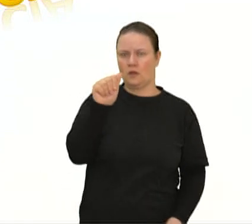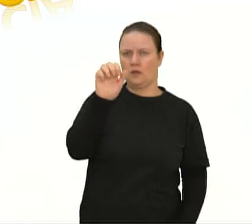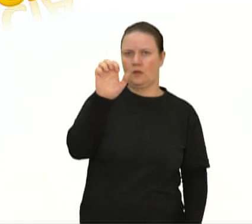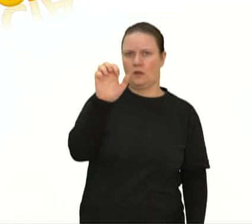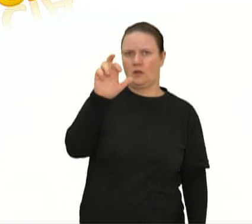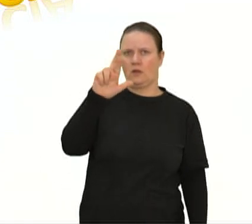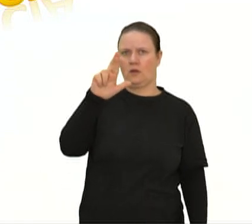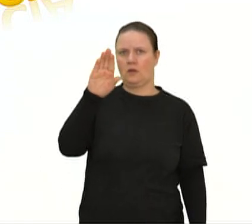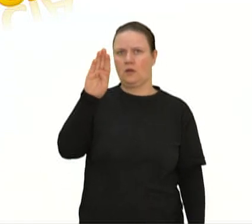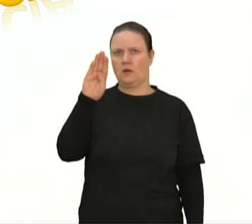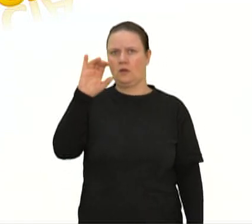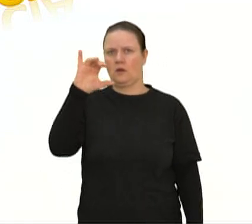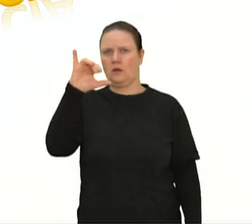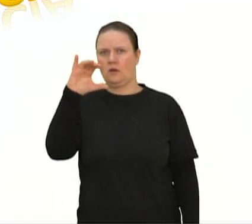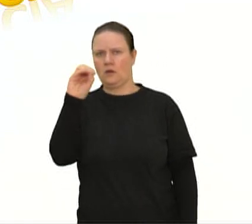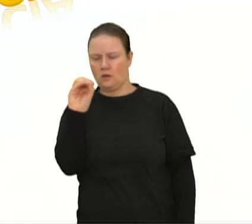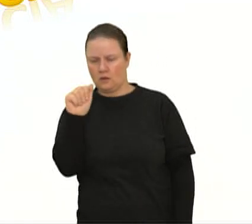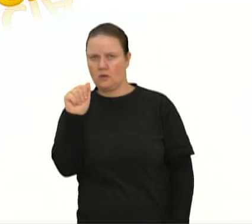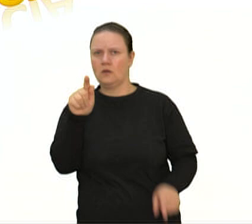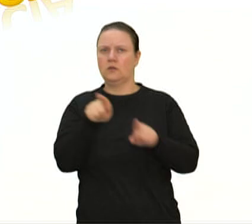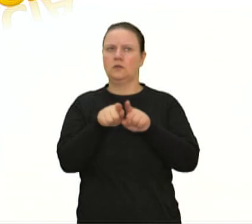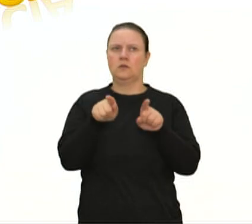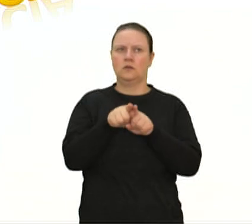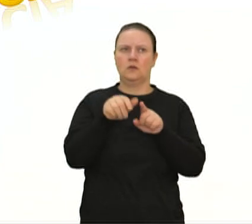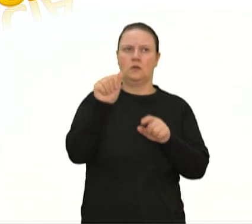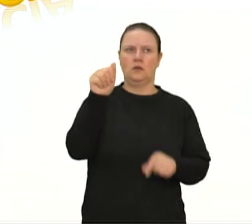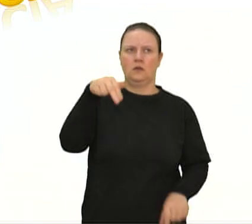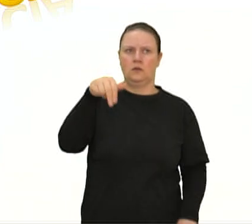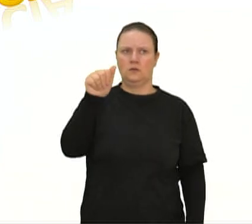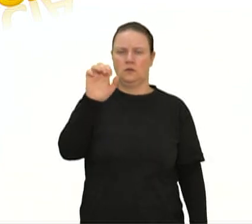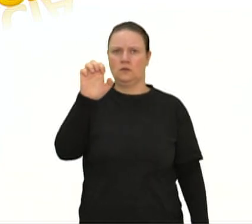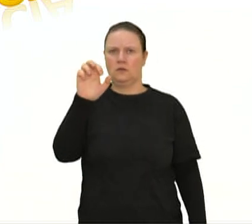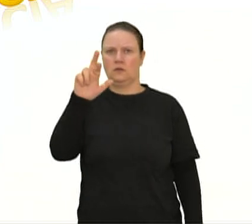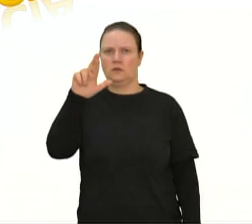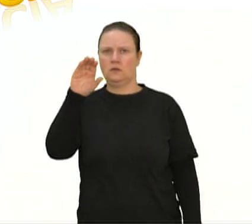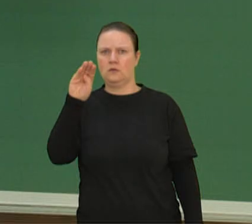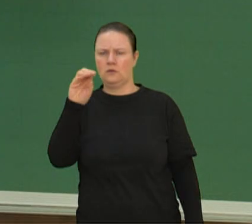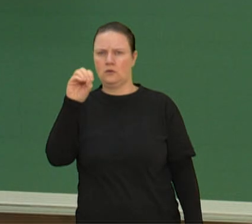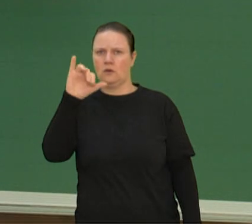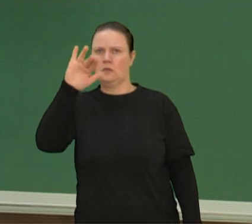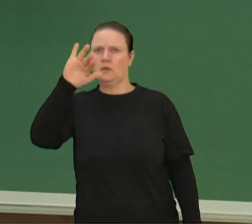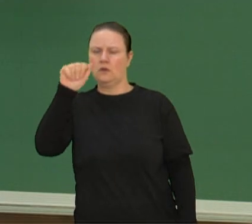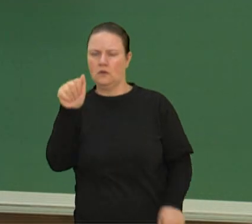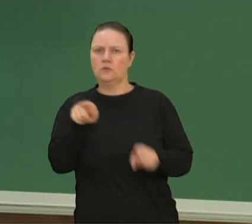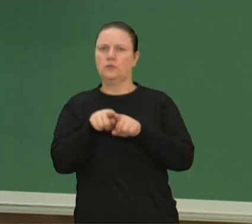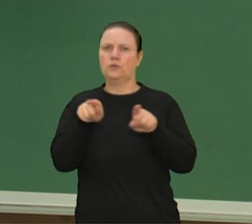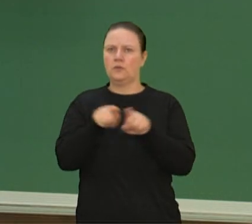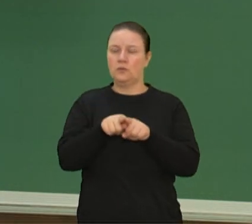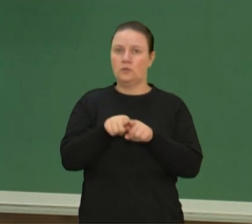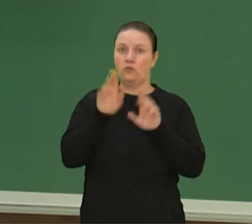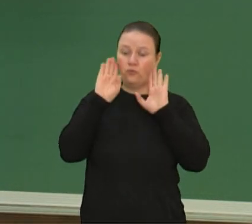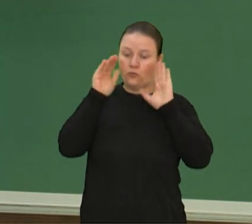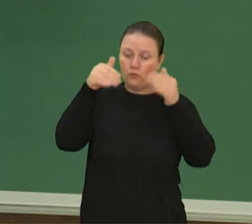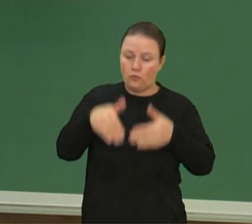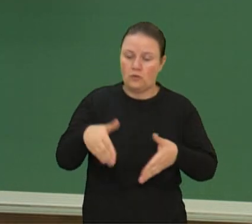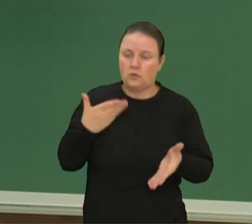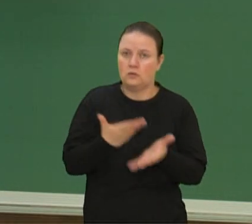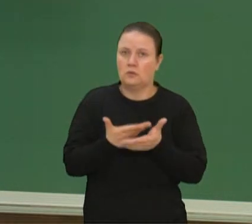anaeróbia, flexibilidade, força muscular, agilidade e potência. O nosso foco da aula de hoje